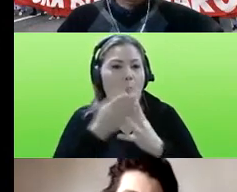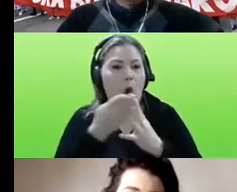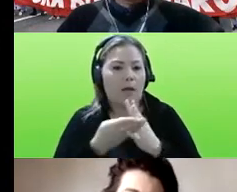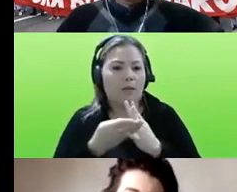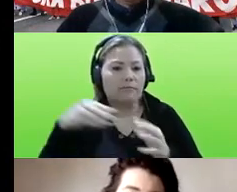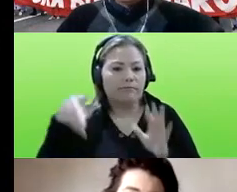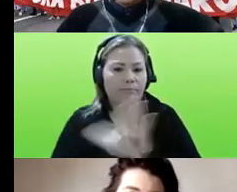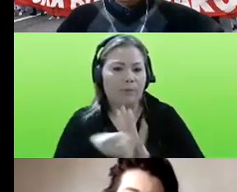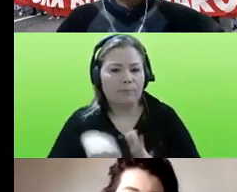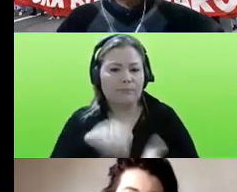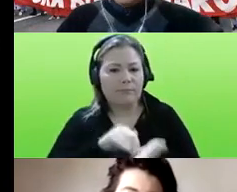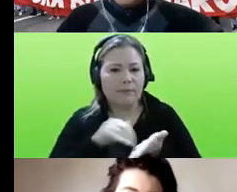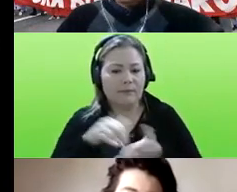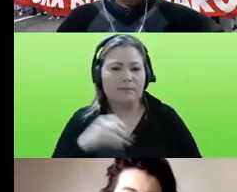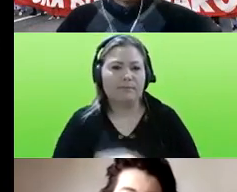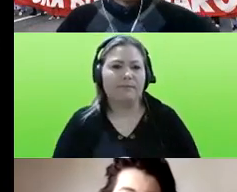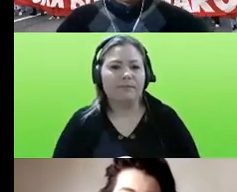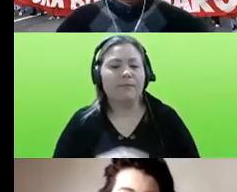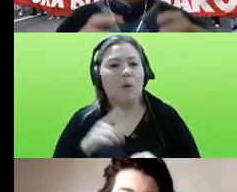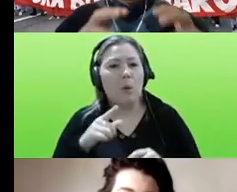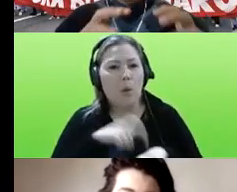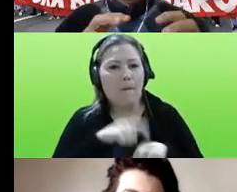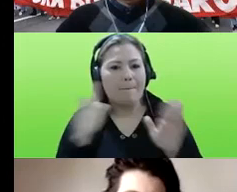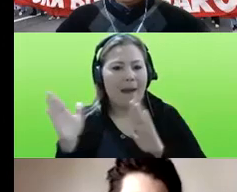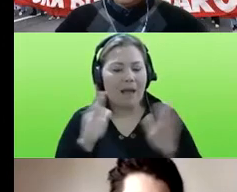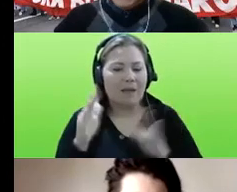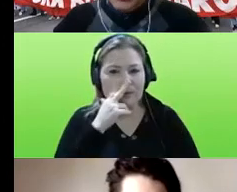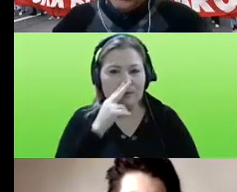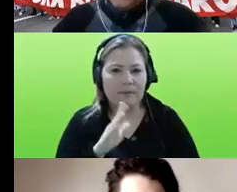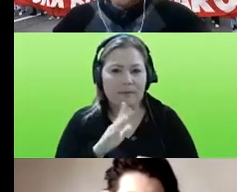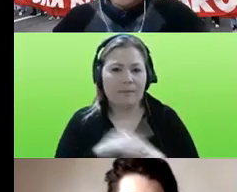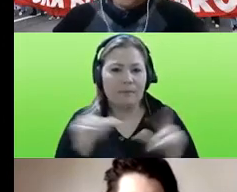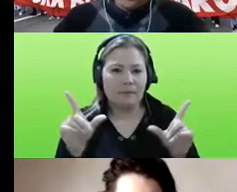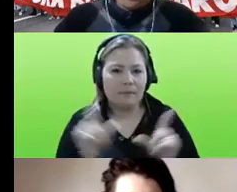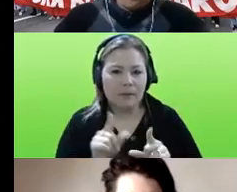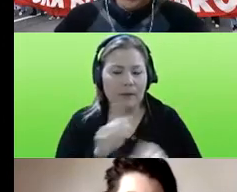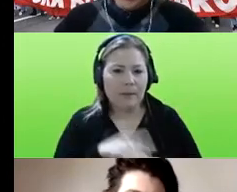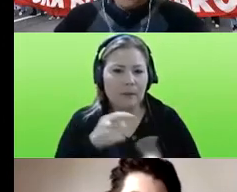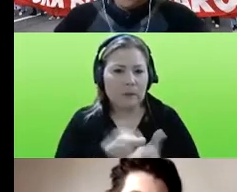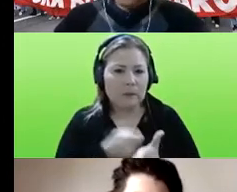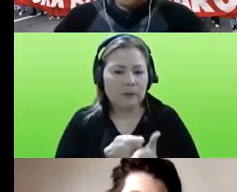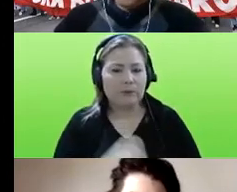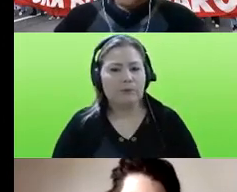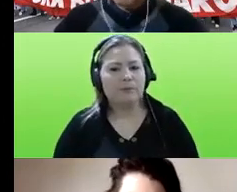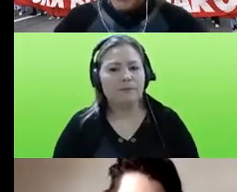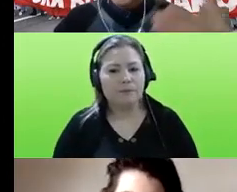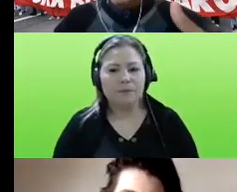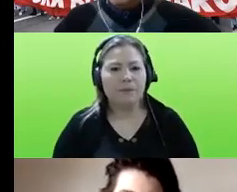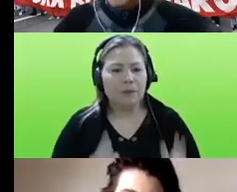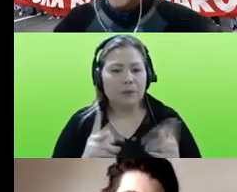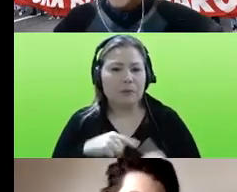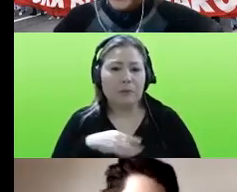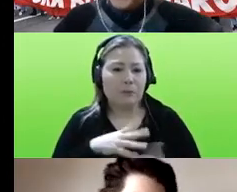Não é? Então, os prazos se tornaram mais rígidos em tudo no nosso mundo. Foi